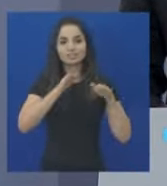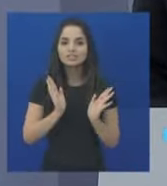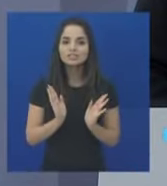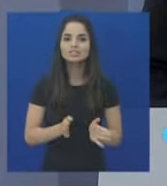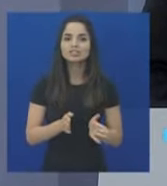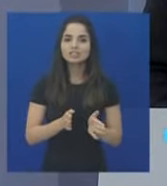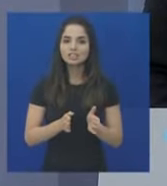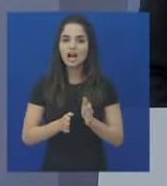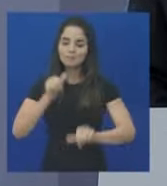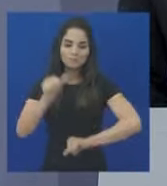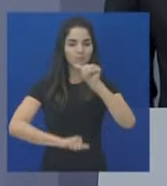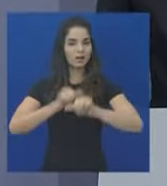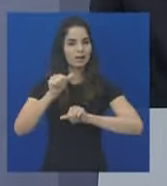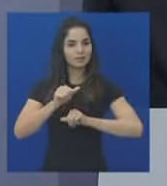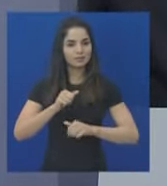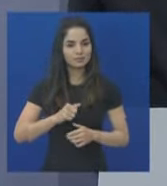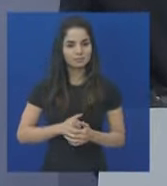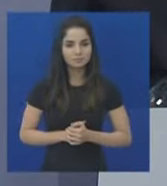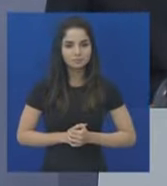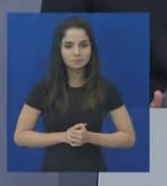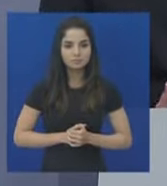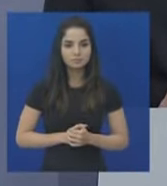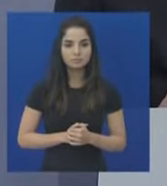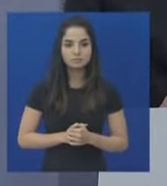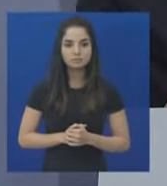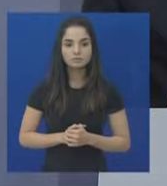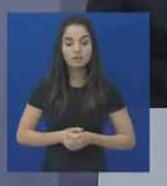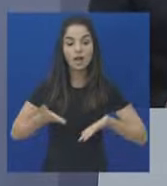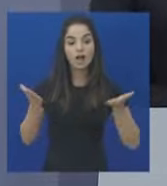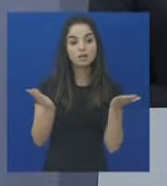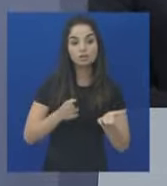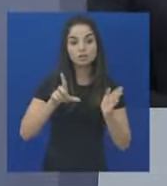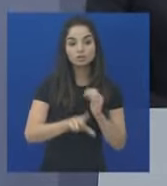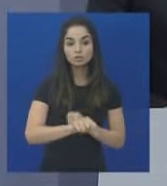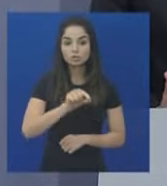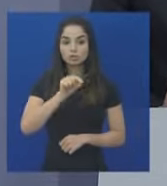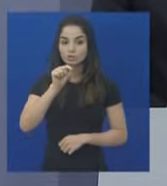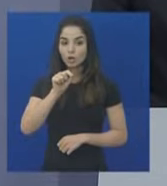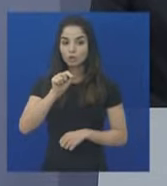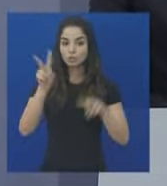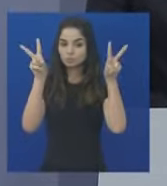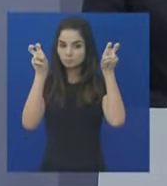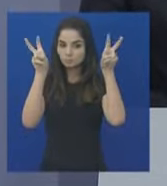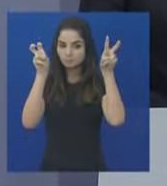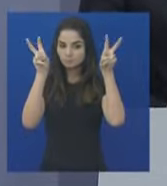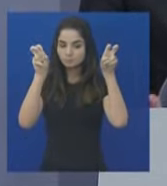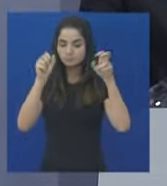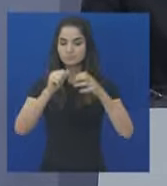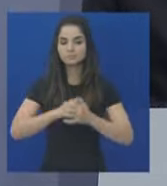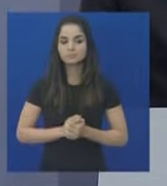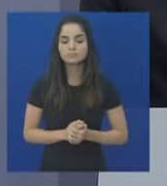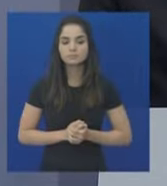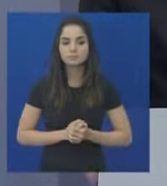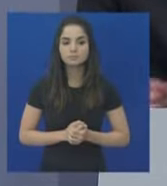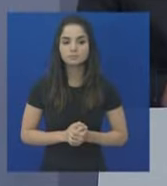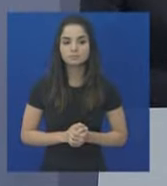vamos fazer muito mais. Obrigado, candidato, seu tempo. Bom, agora eu vou sortear um novo tema para a próxima pergunta,